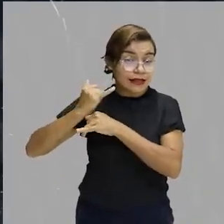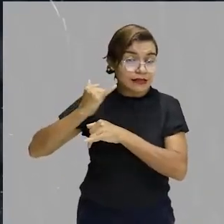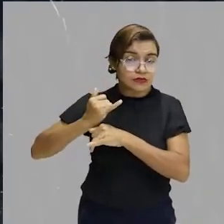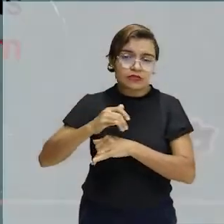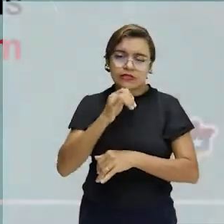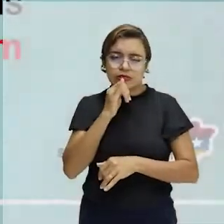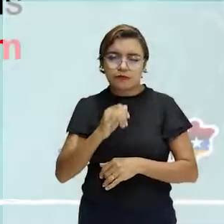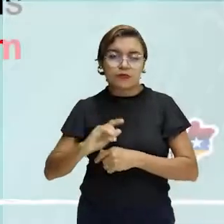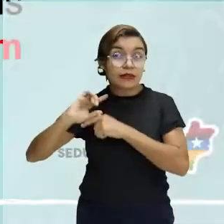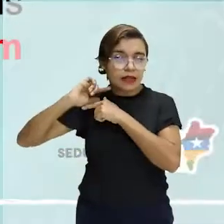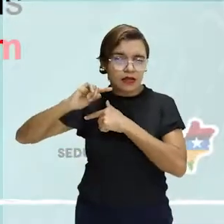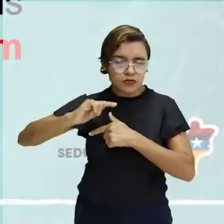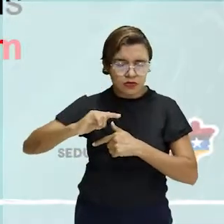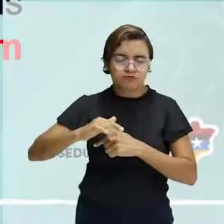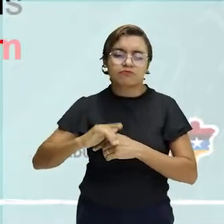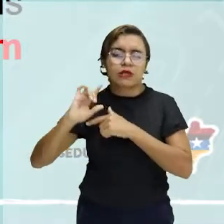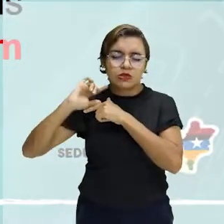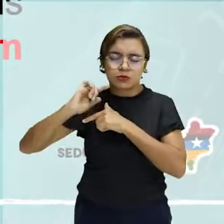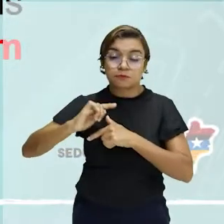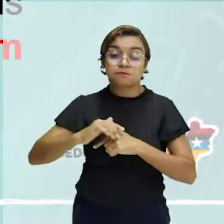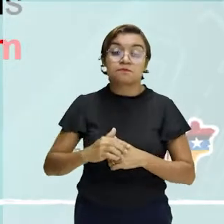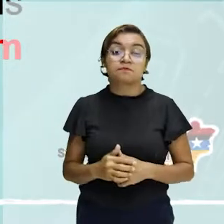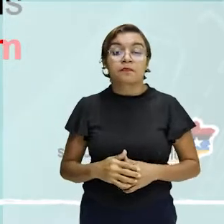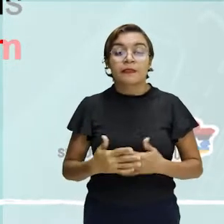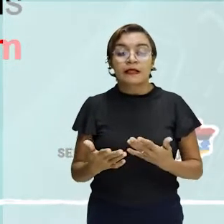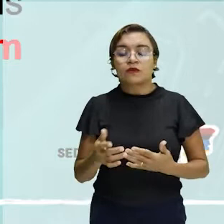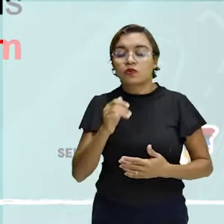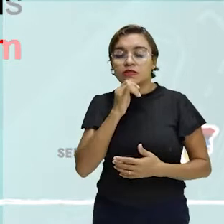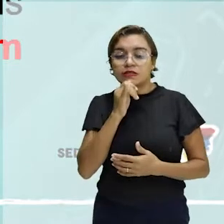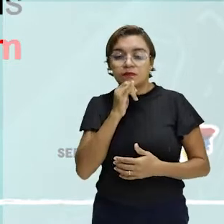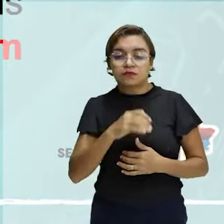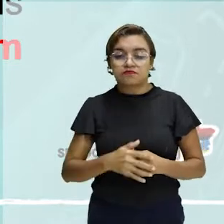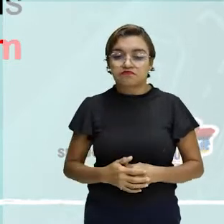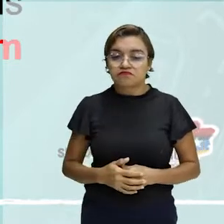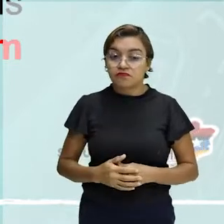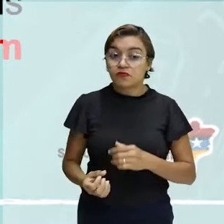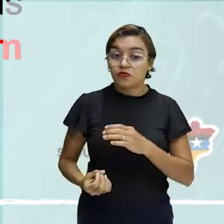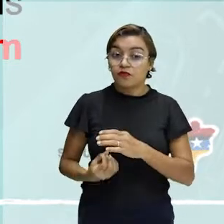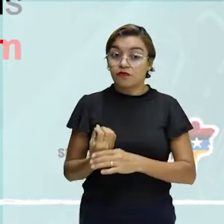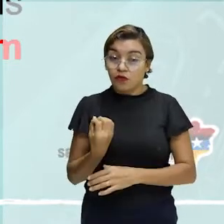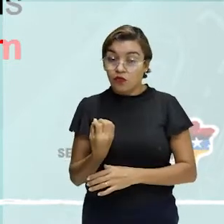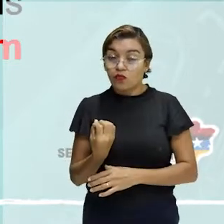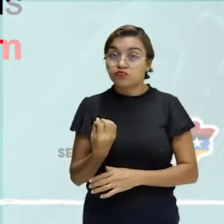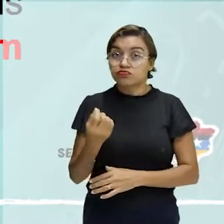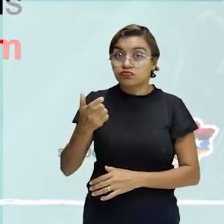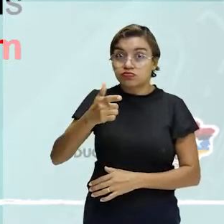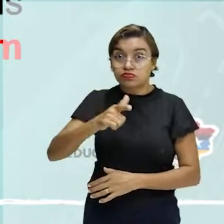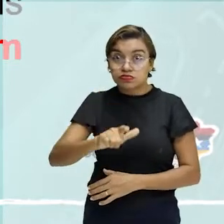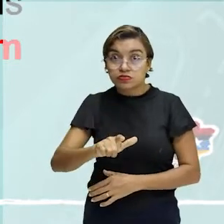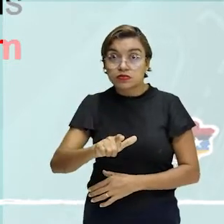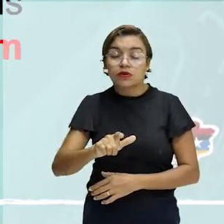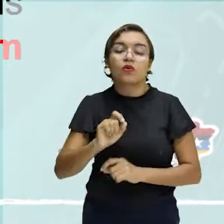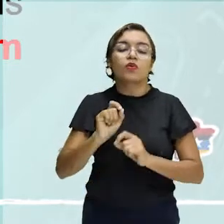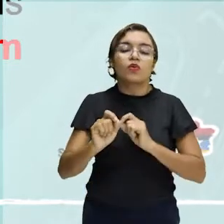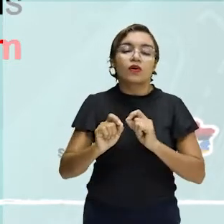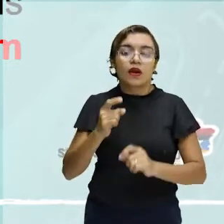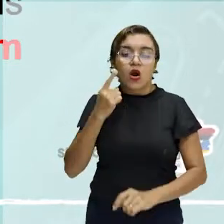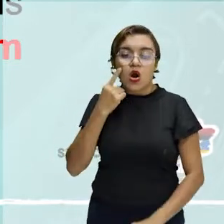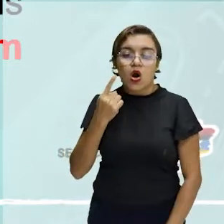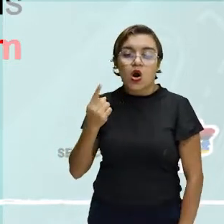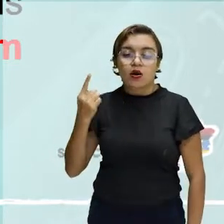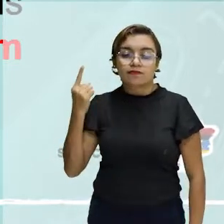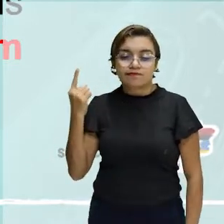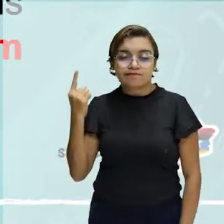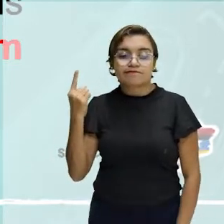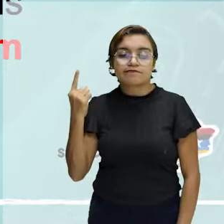renovável, que é o foco da nossa questão. O que são fontes renováveis? São aquelas que são capazes de manter-se disponíveis durante um longo prazo,